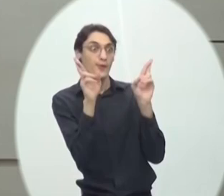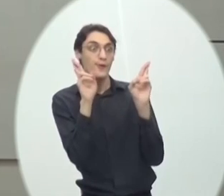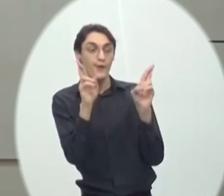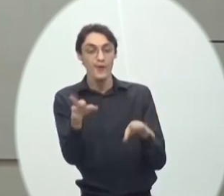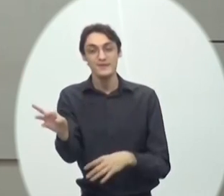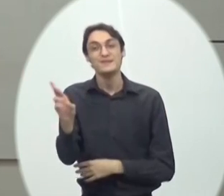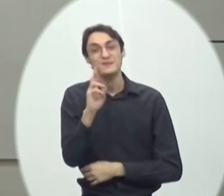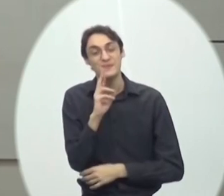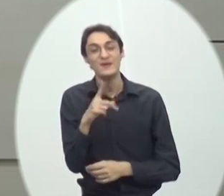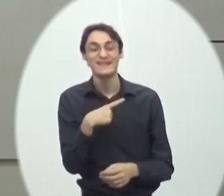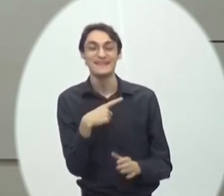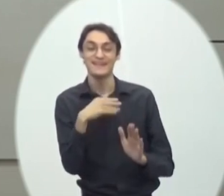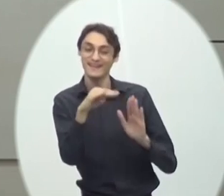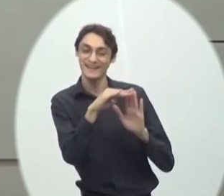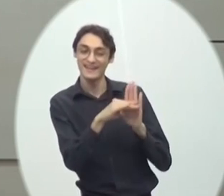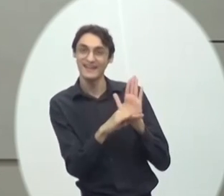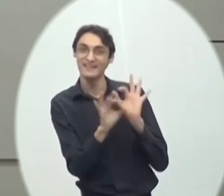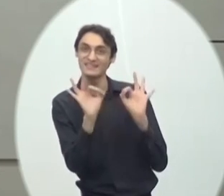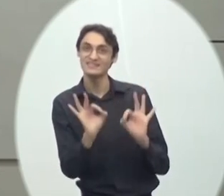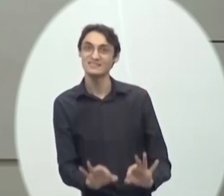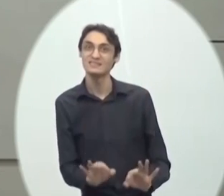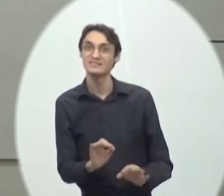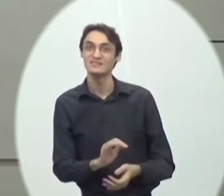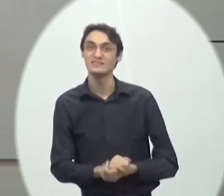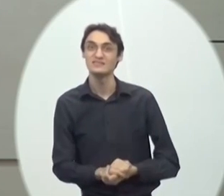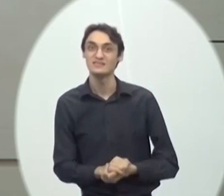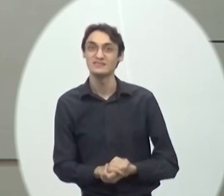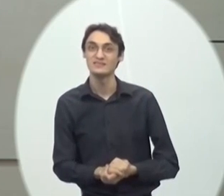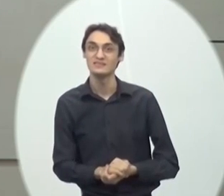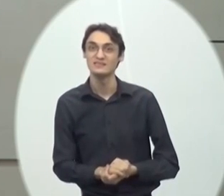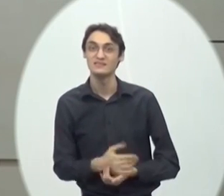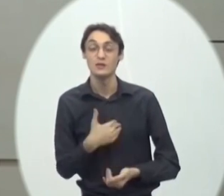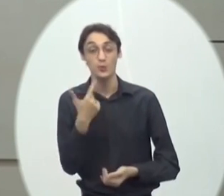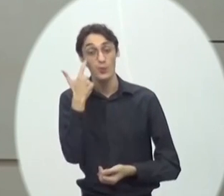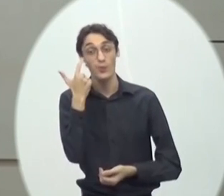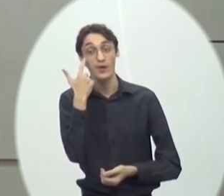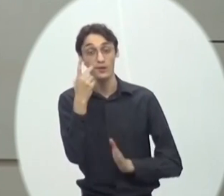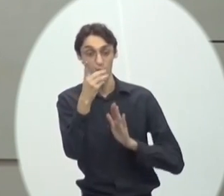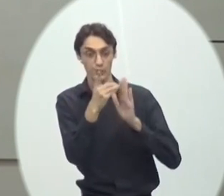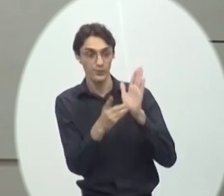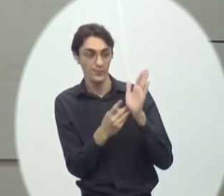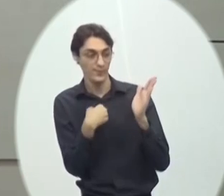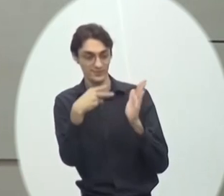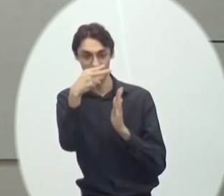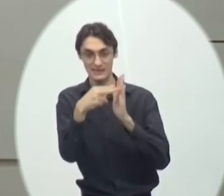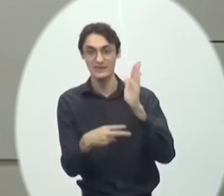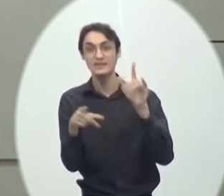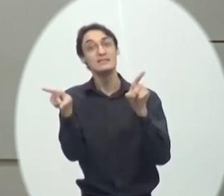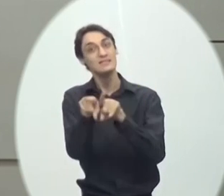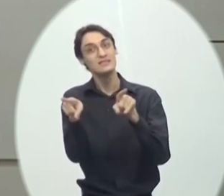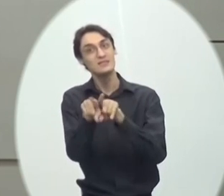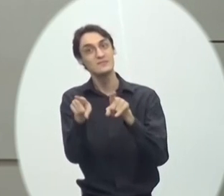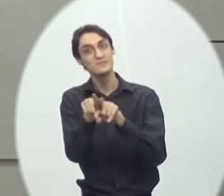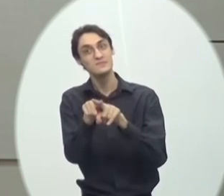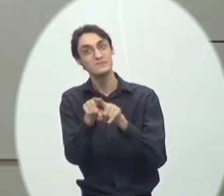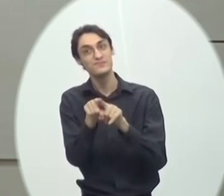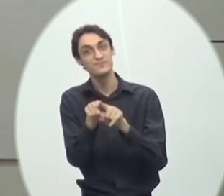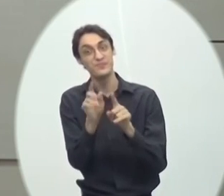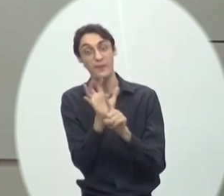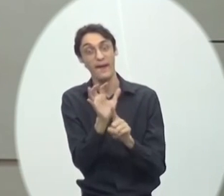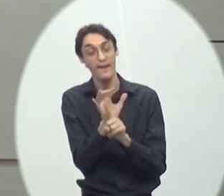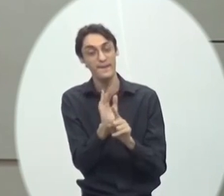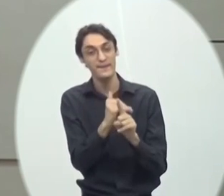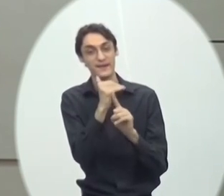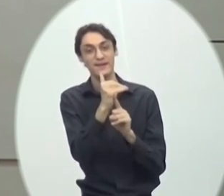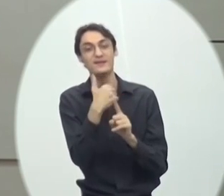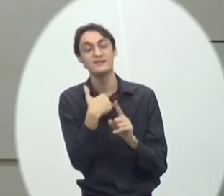também essa, já que você pediu, para nós todos, eu vou querer ver esses documentos assim, até para fazer uma pressãozinha a mais, para que venha mesmo.